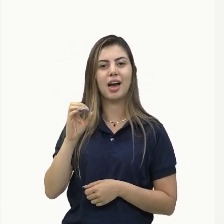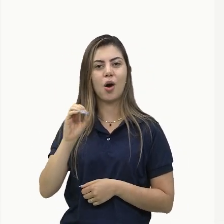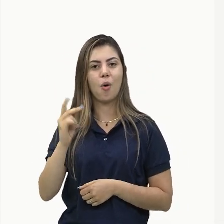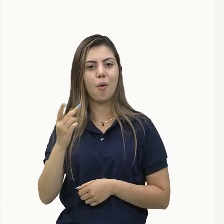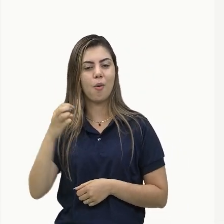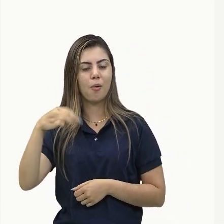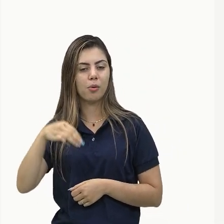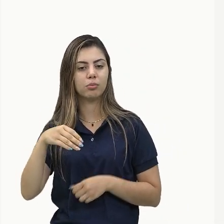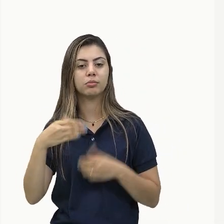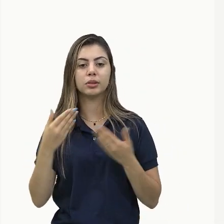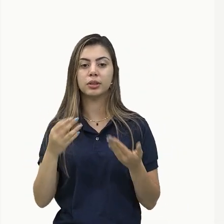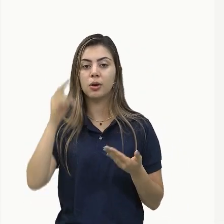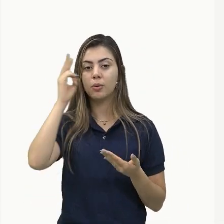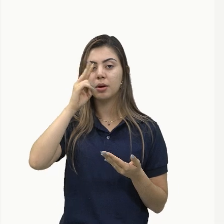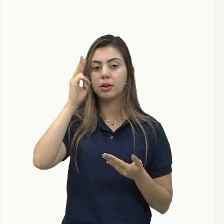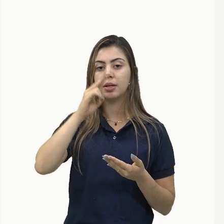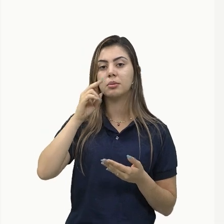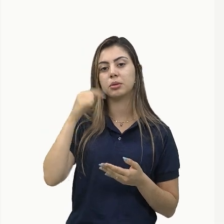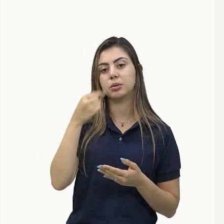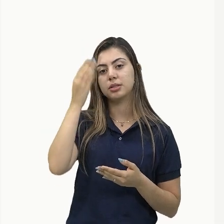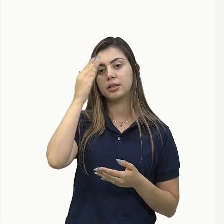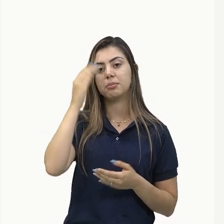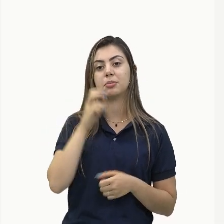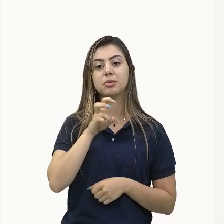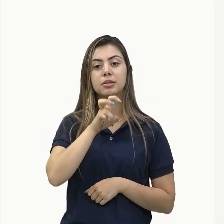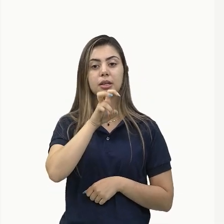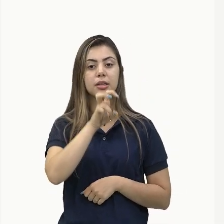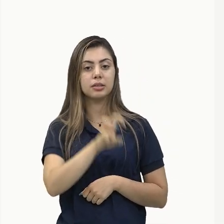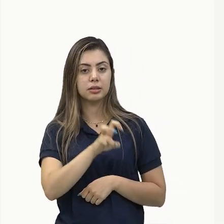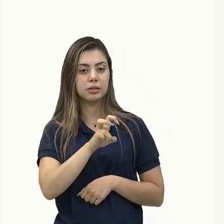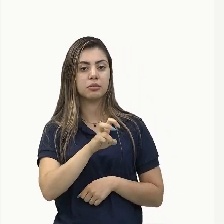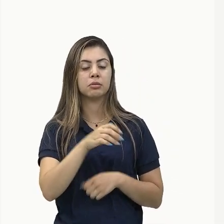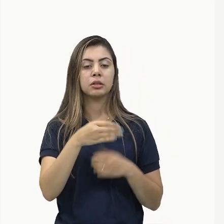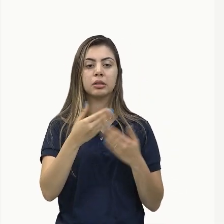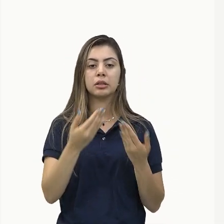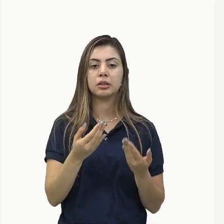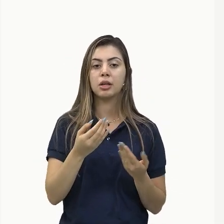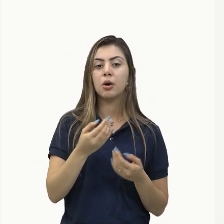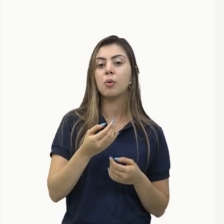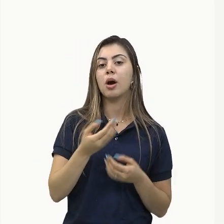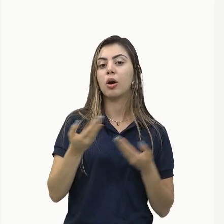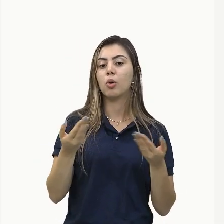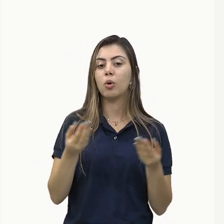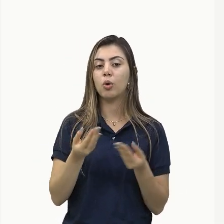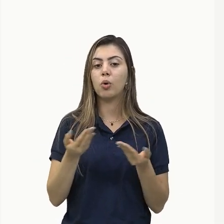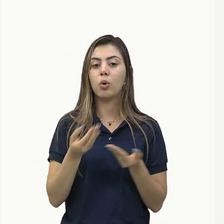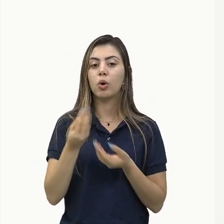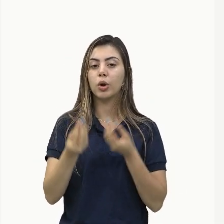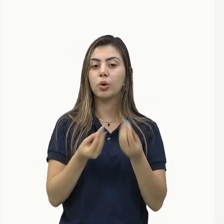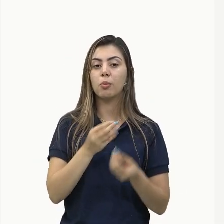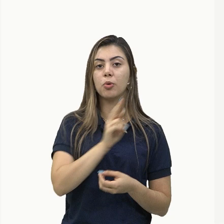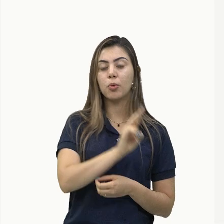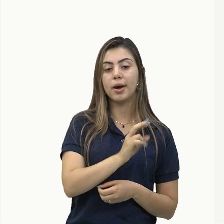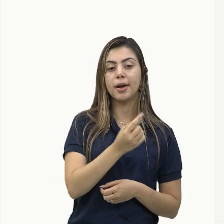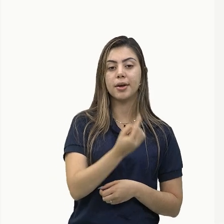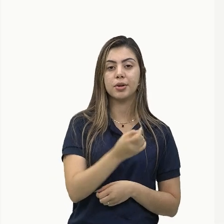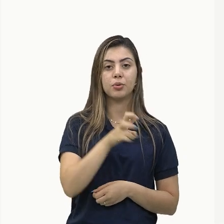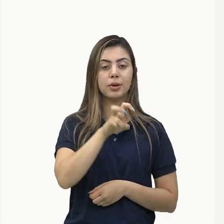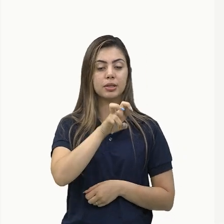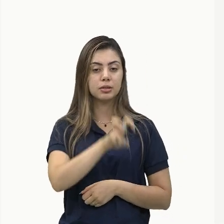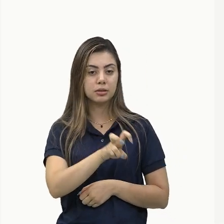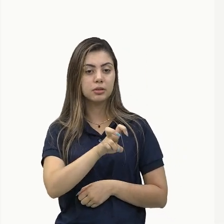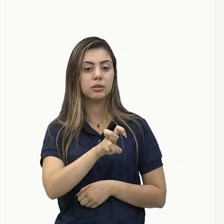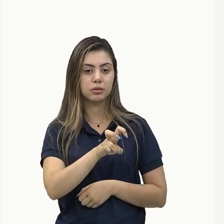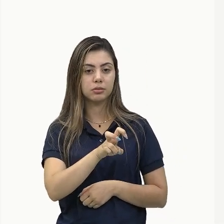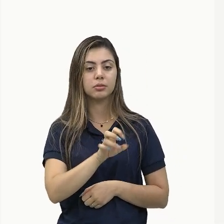5, veja só, U igual a RI, primeira lei de Ohm. Então, no resistor 1, o U que ele está ligado é igual ao valor da